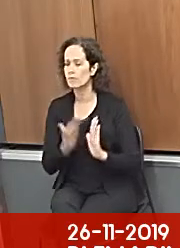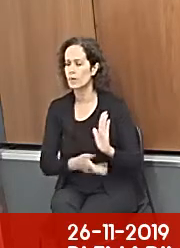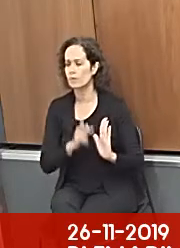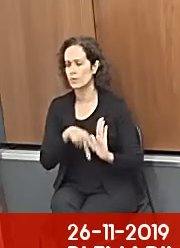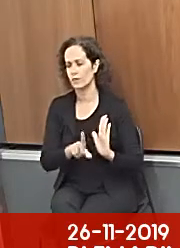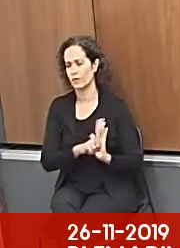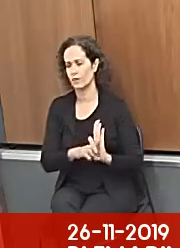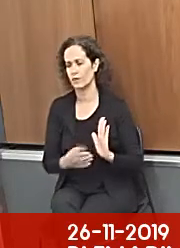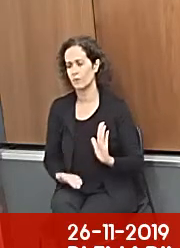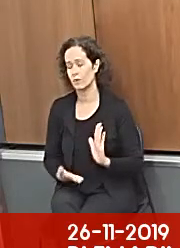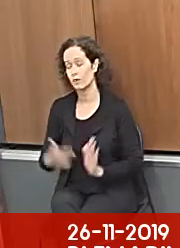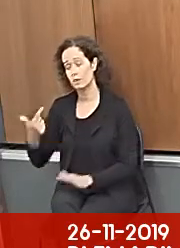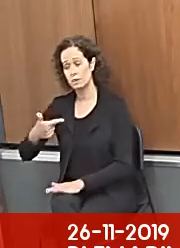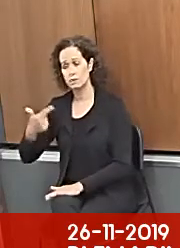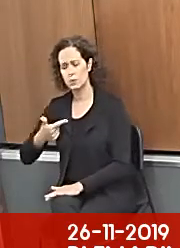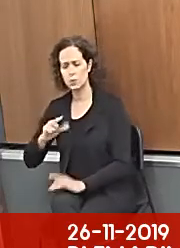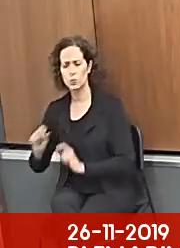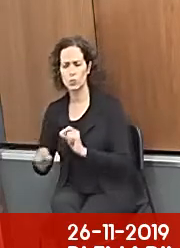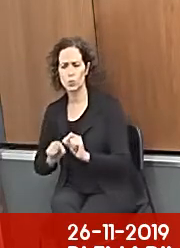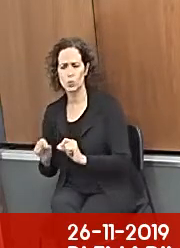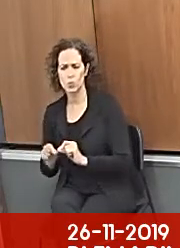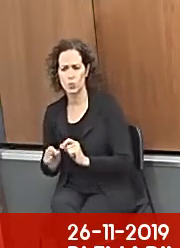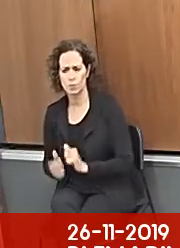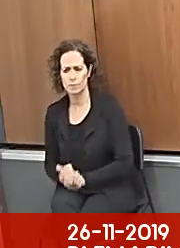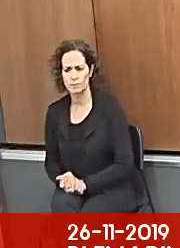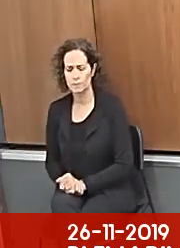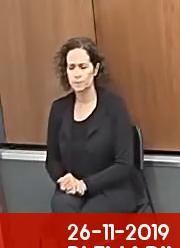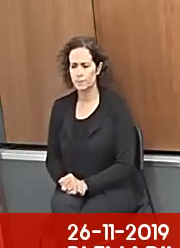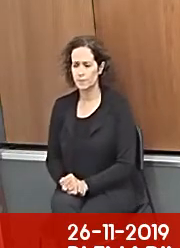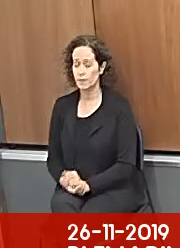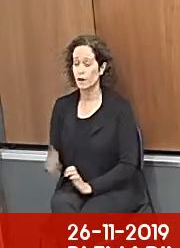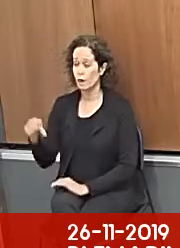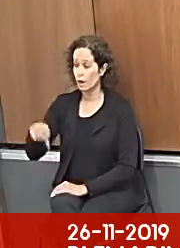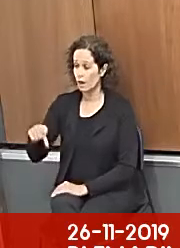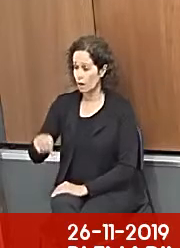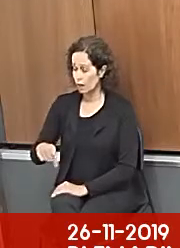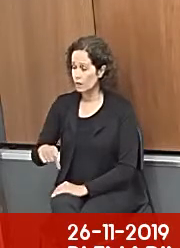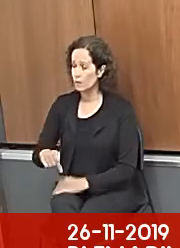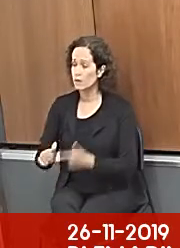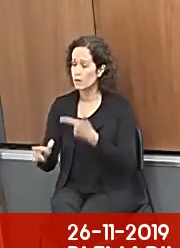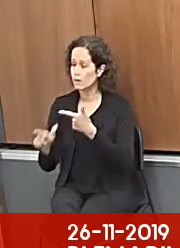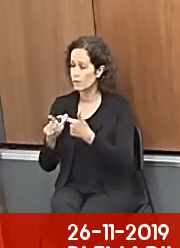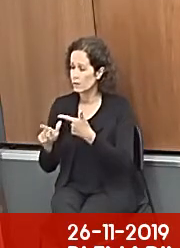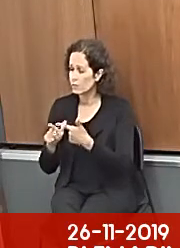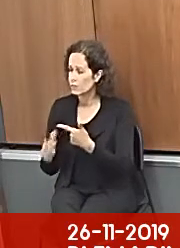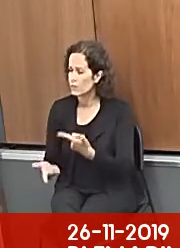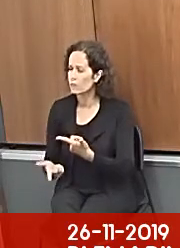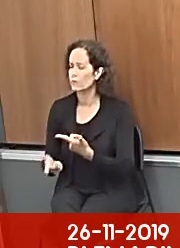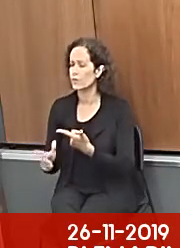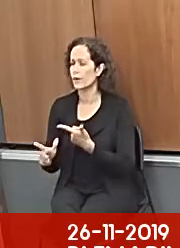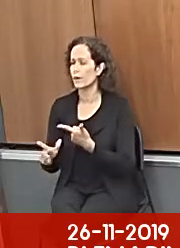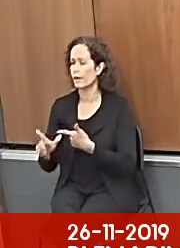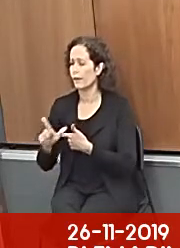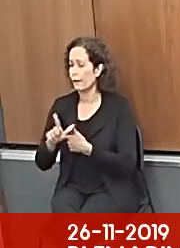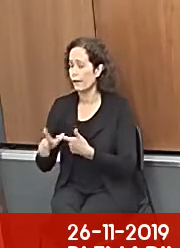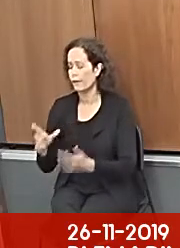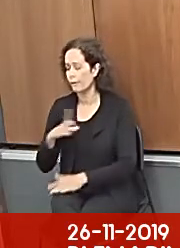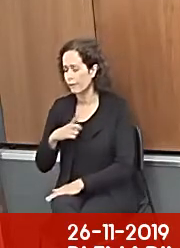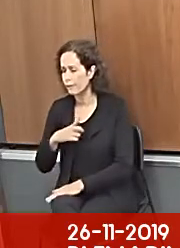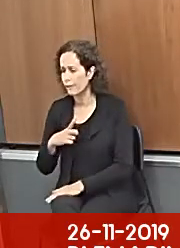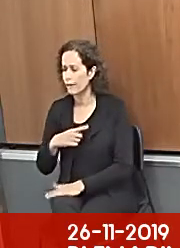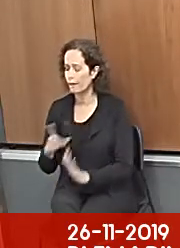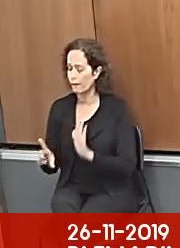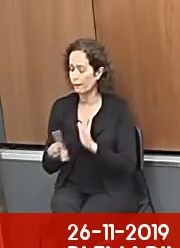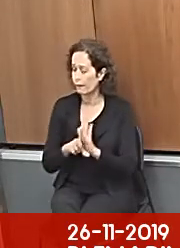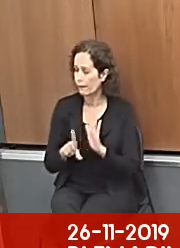em segundo lugar, o que, que vem isso? Aqui é o legislativo. Cria a lei. Quem executa é